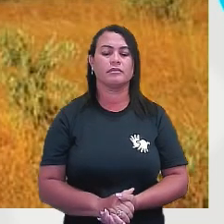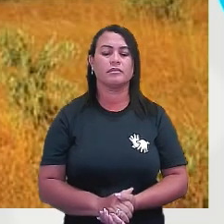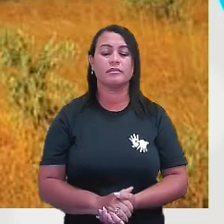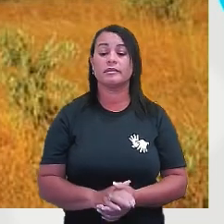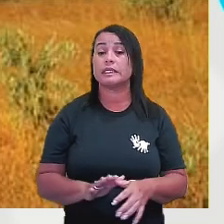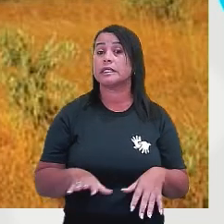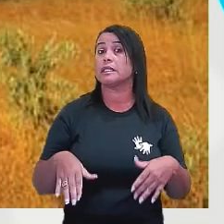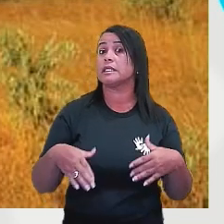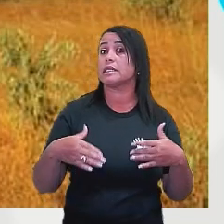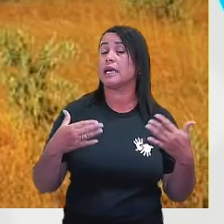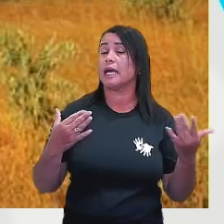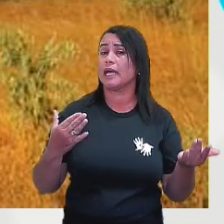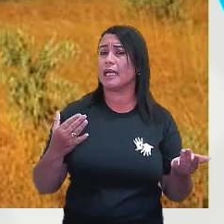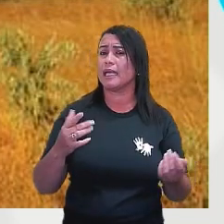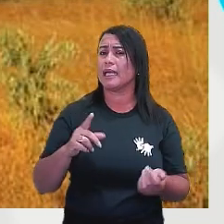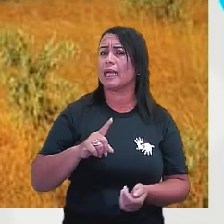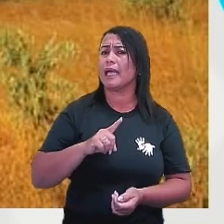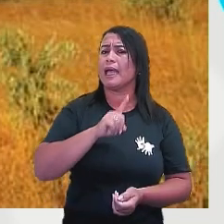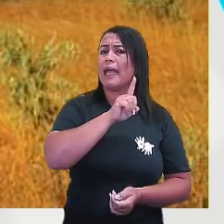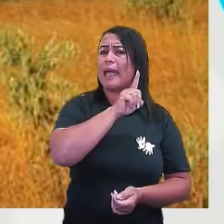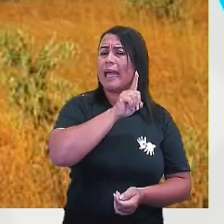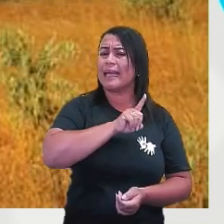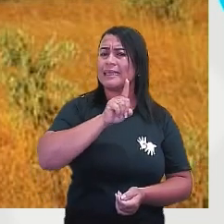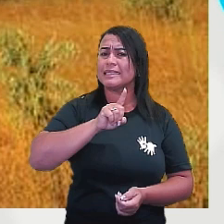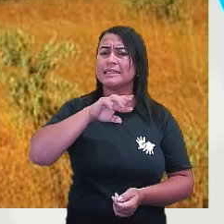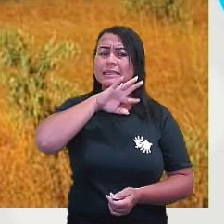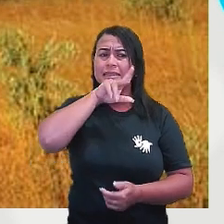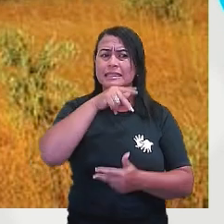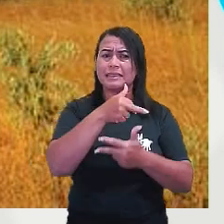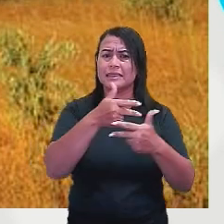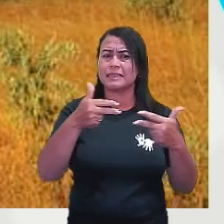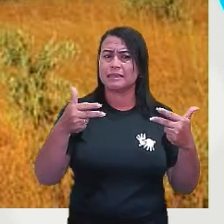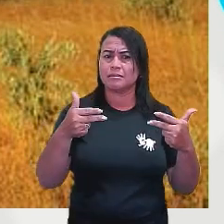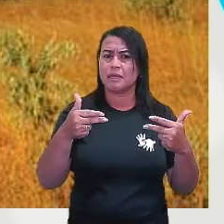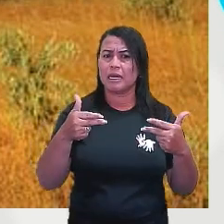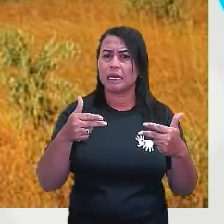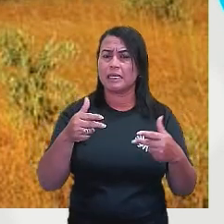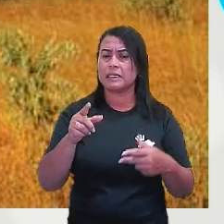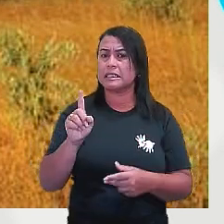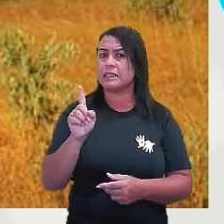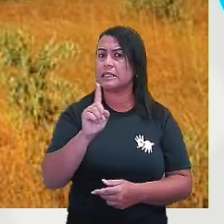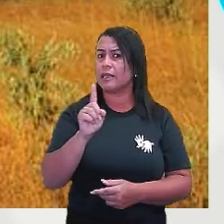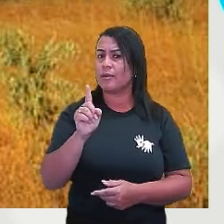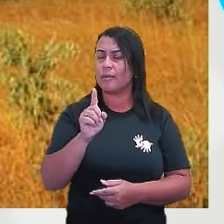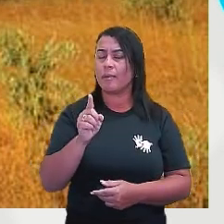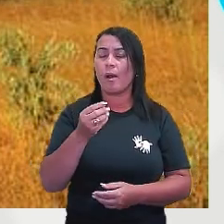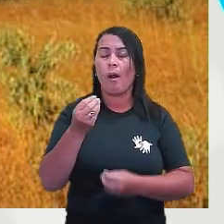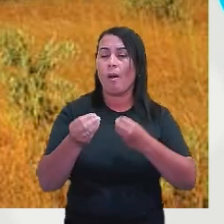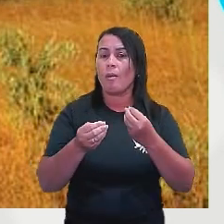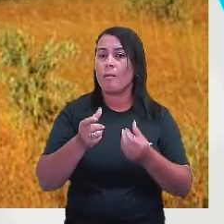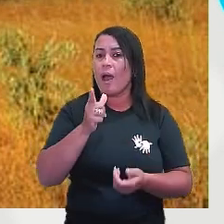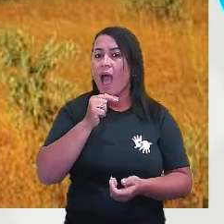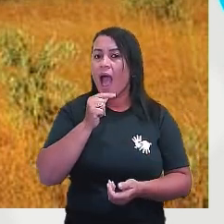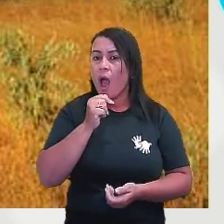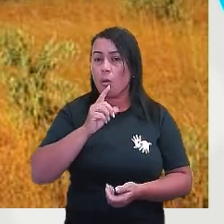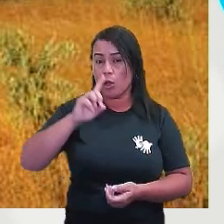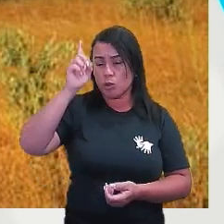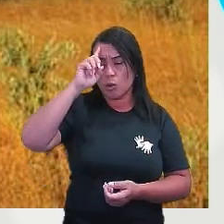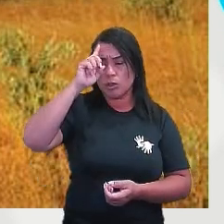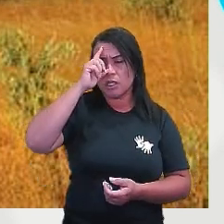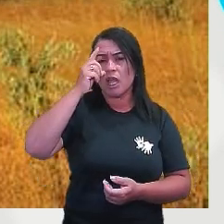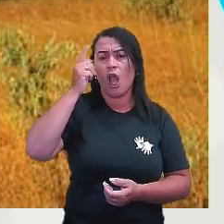E aí? Esses animais, eles não bebem água todos os dias. Conseguem